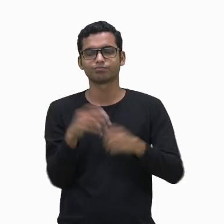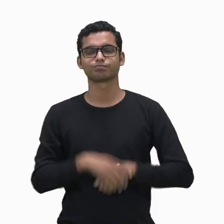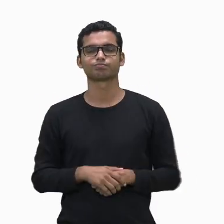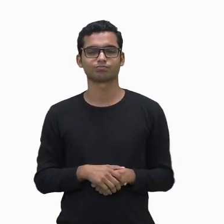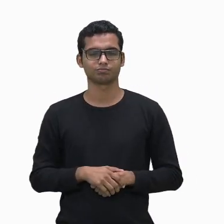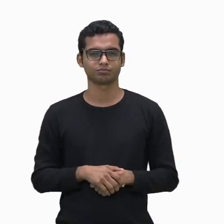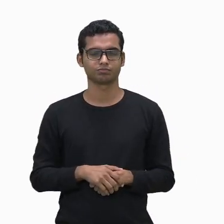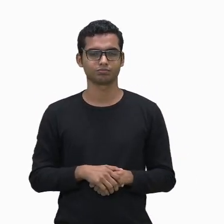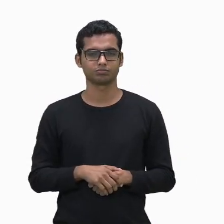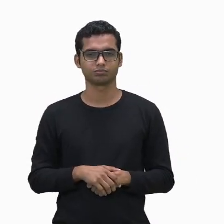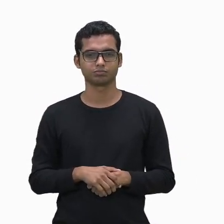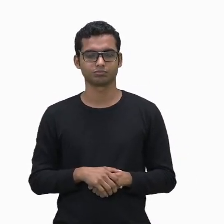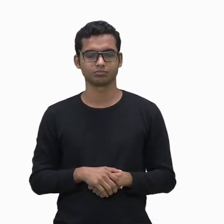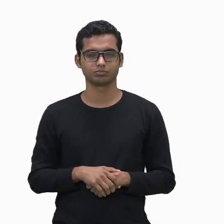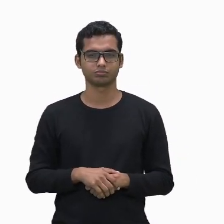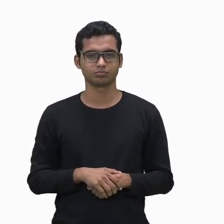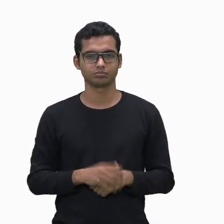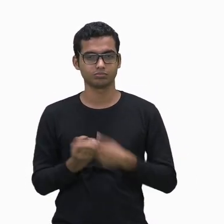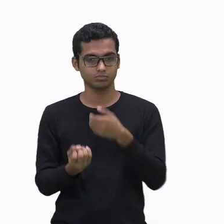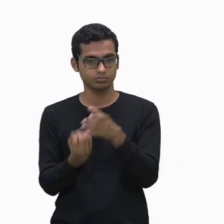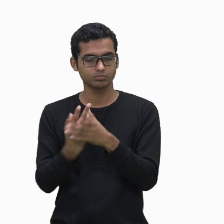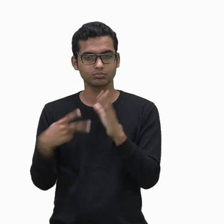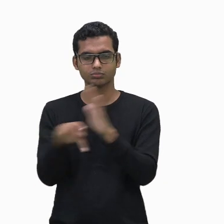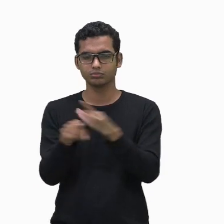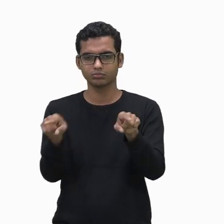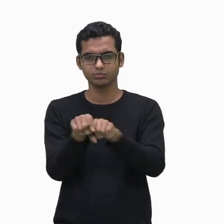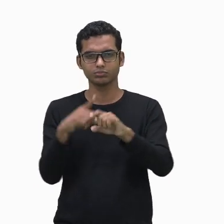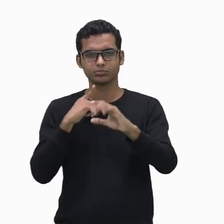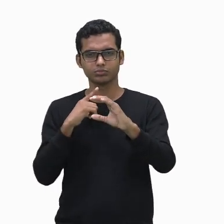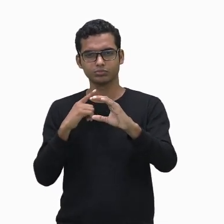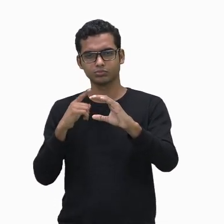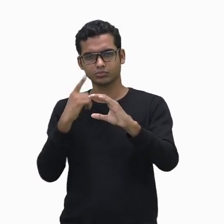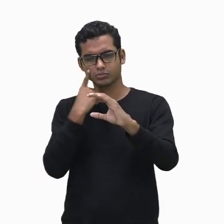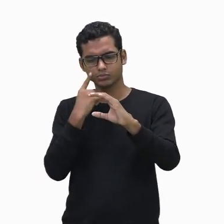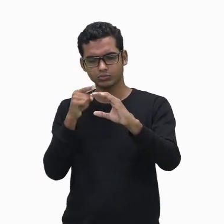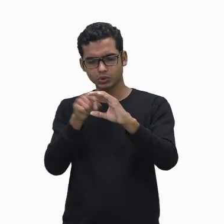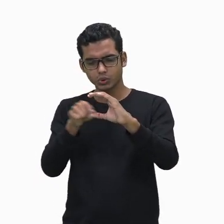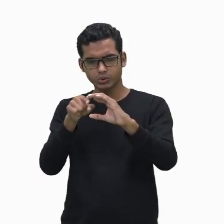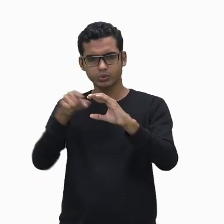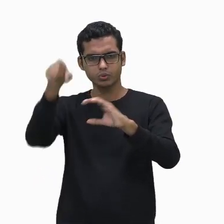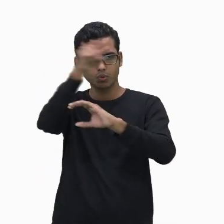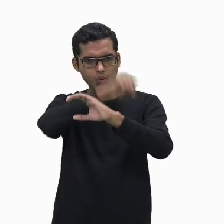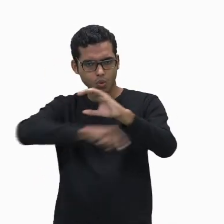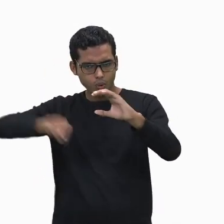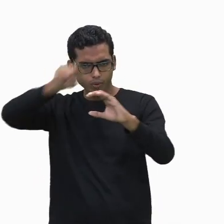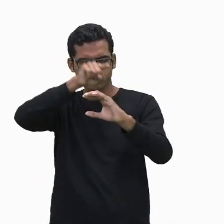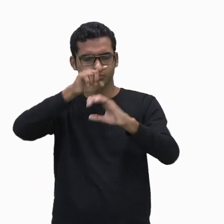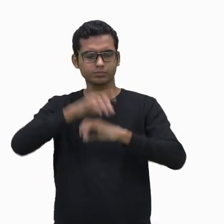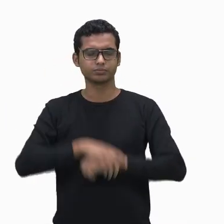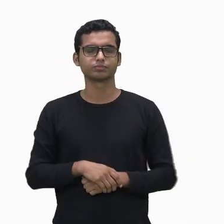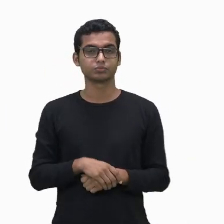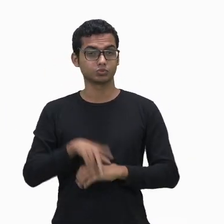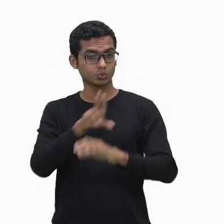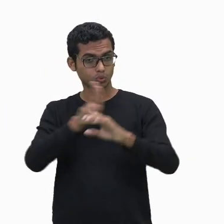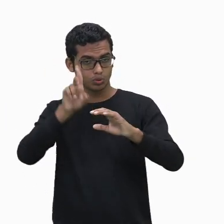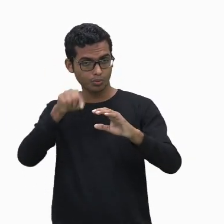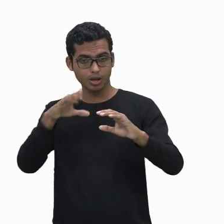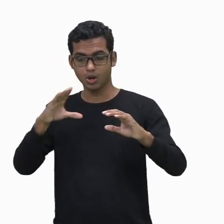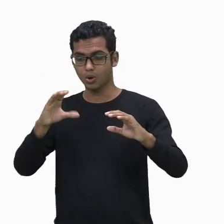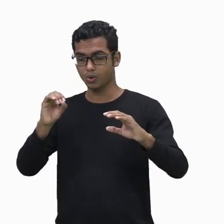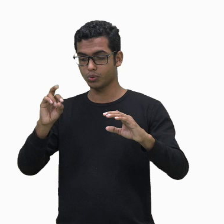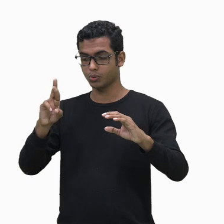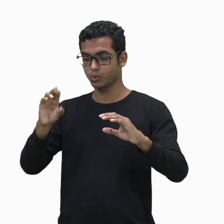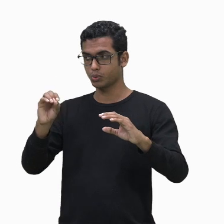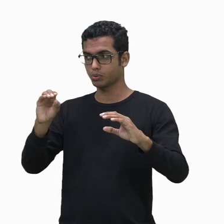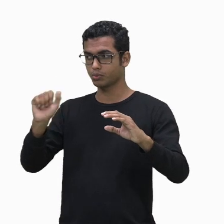maior que a outra, forma então essa espécie de disco, né, que nós chamamos aí de coroa circular, tá? E